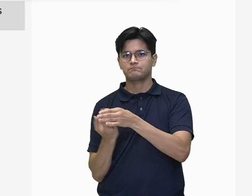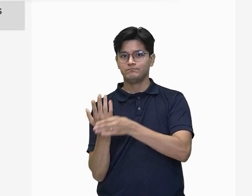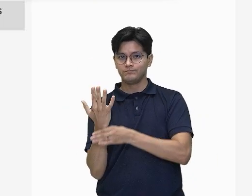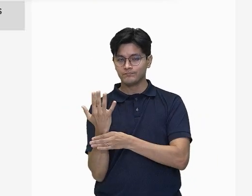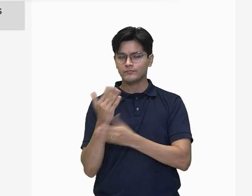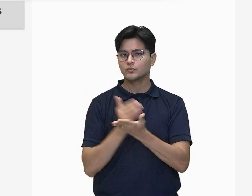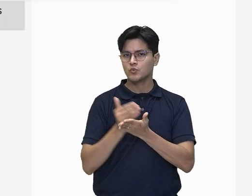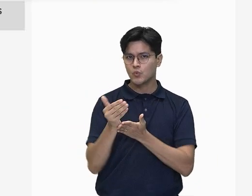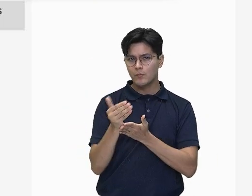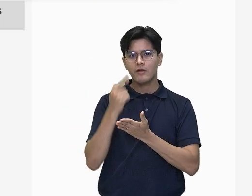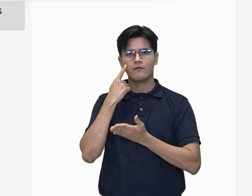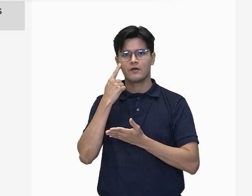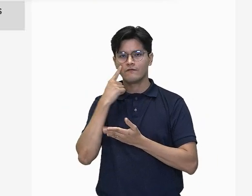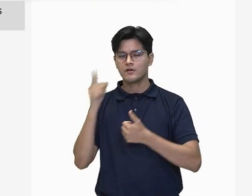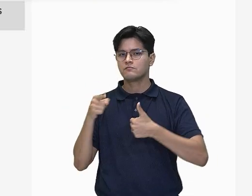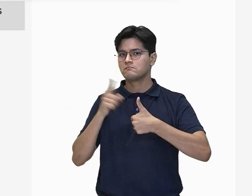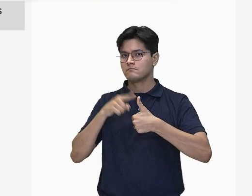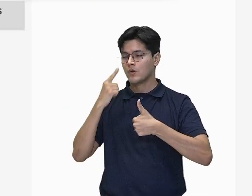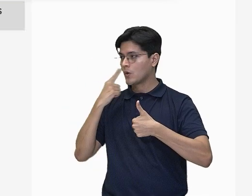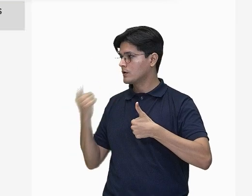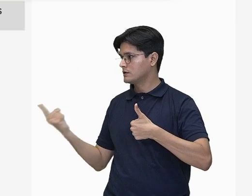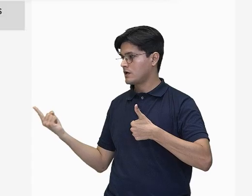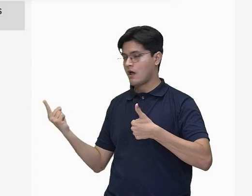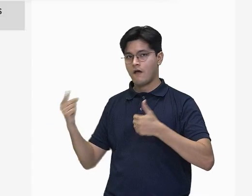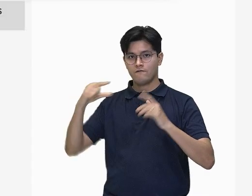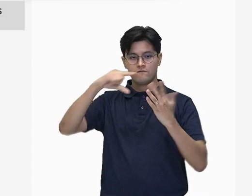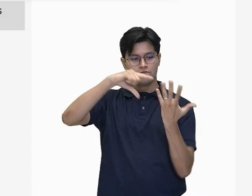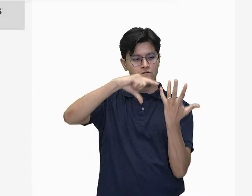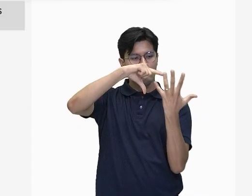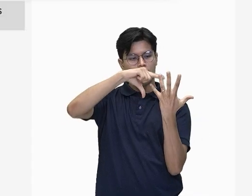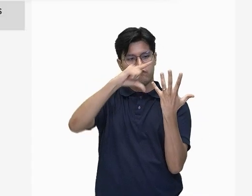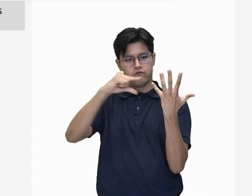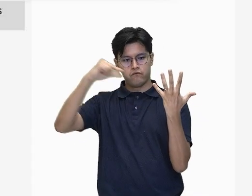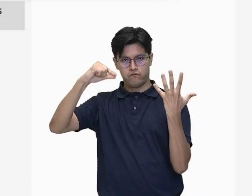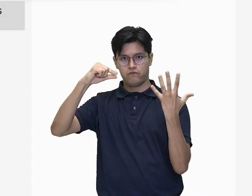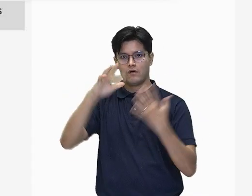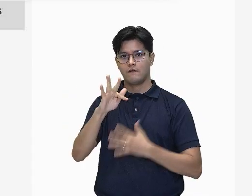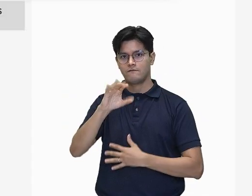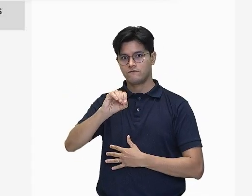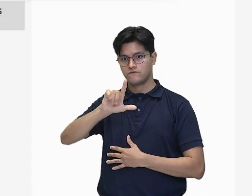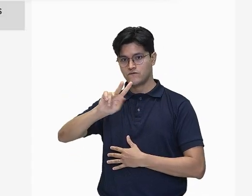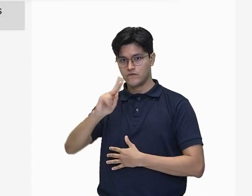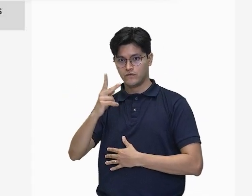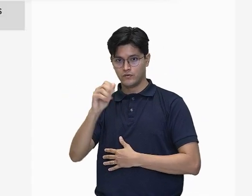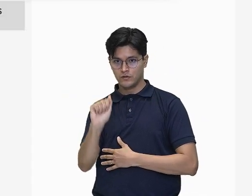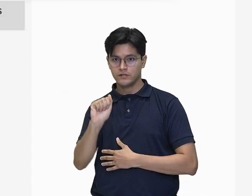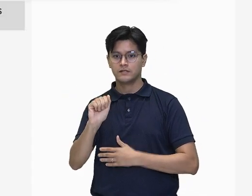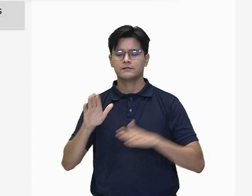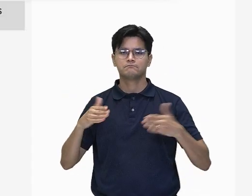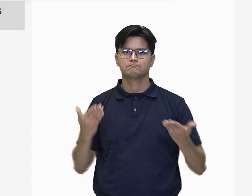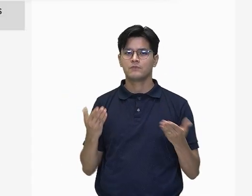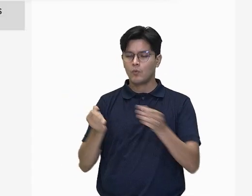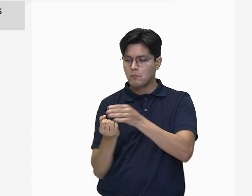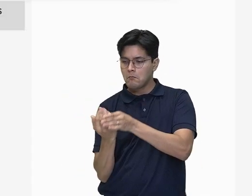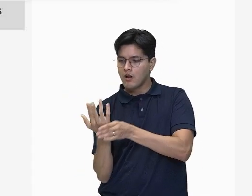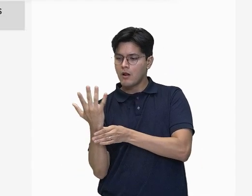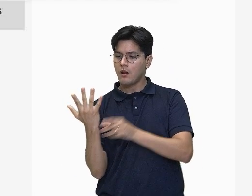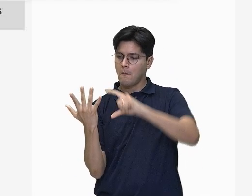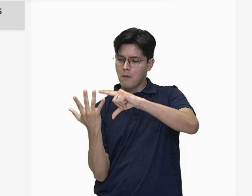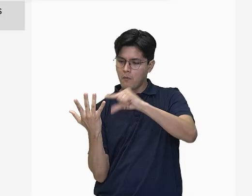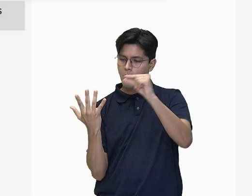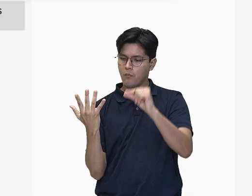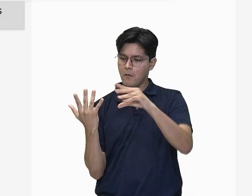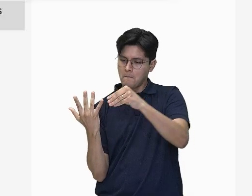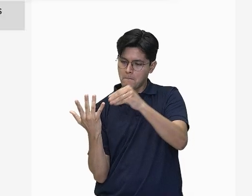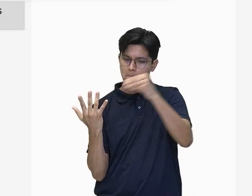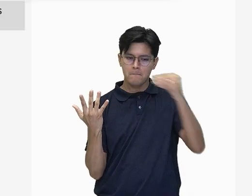por exemplo, um exemplo de folha. Né? Uma planta ali que a gente utiliza a folha para preparar um chá. Então, folhas